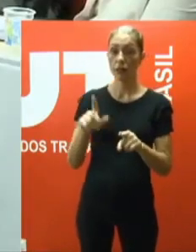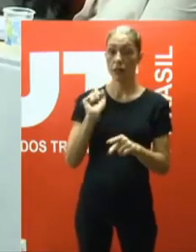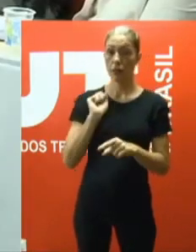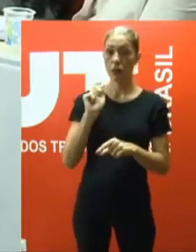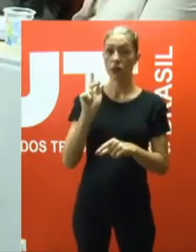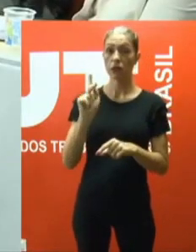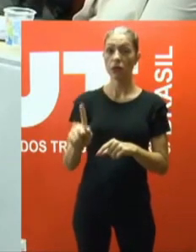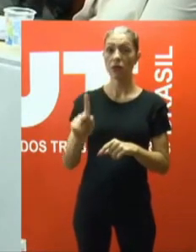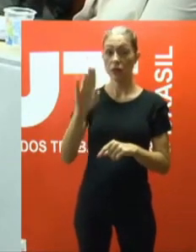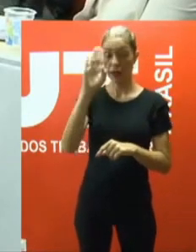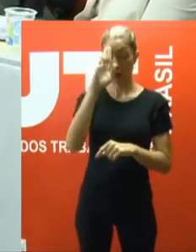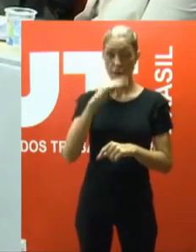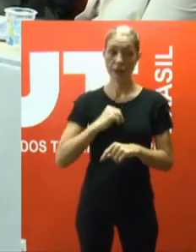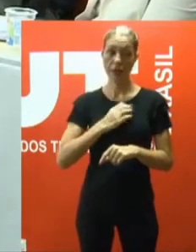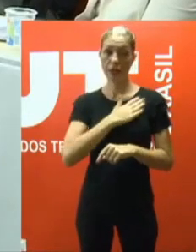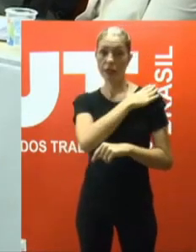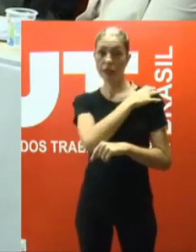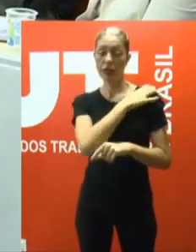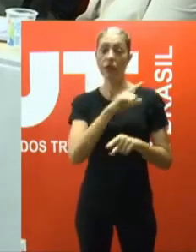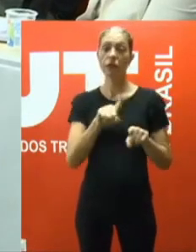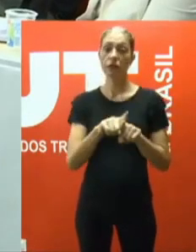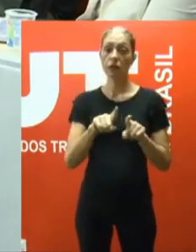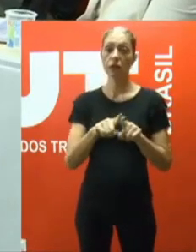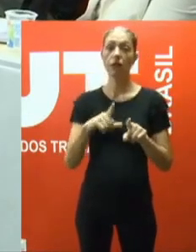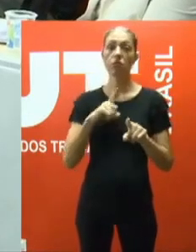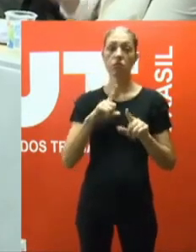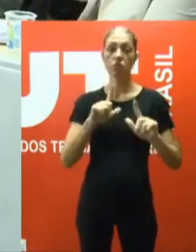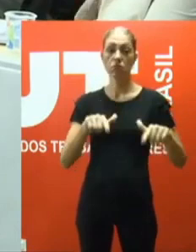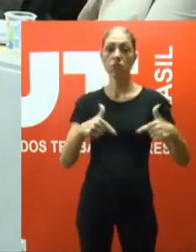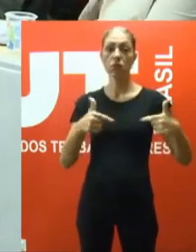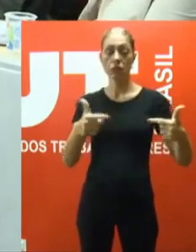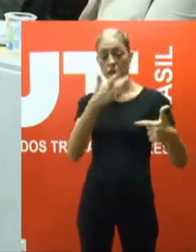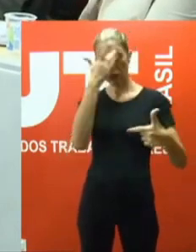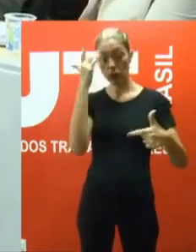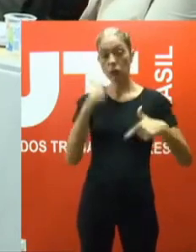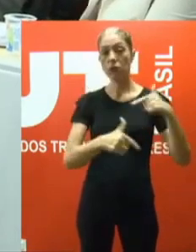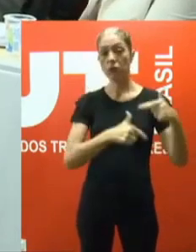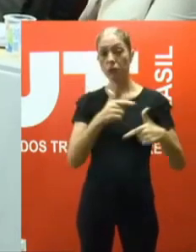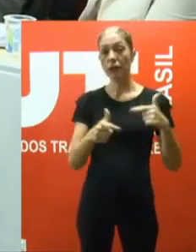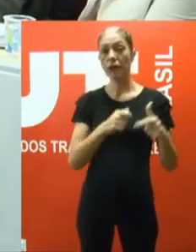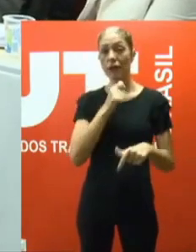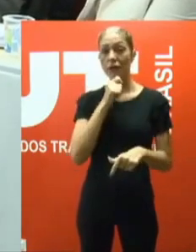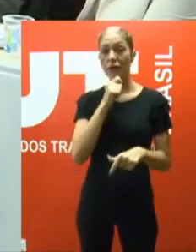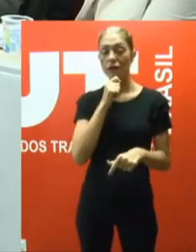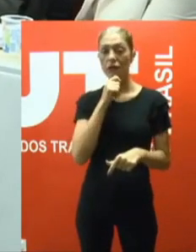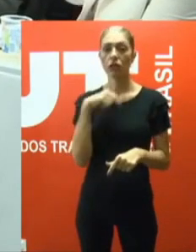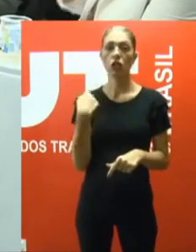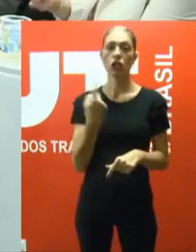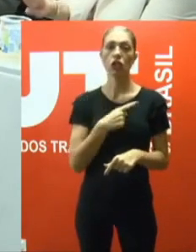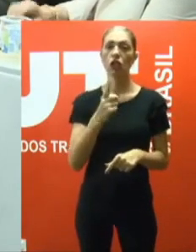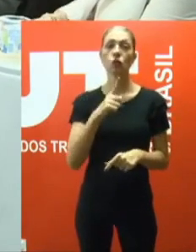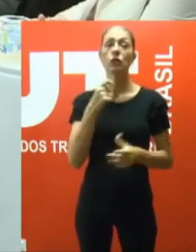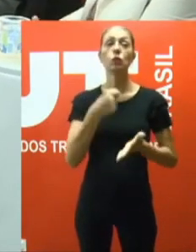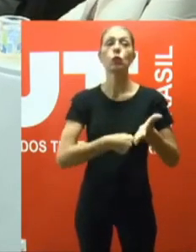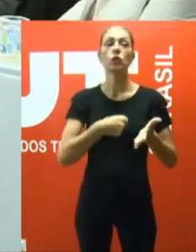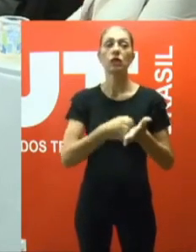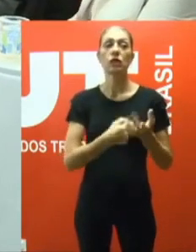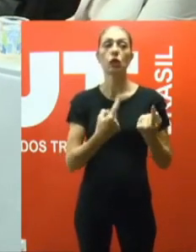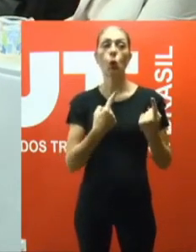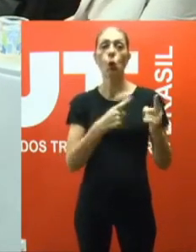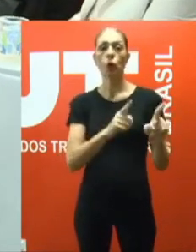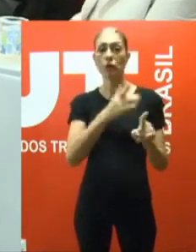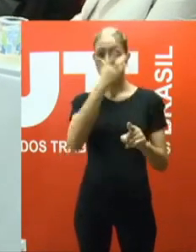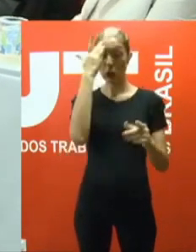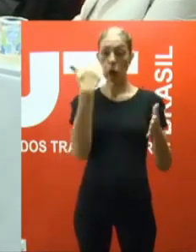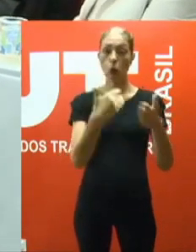dos militares e alguns da ativa. Então nós temos que saber que nós não estamos lutando com um cara qualquer. Nós estamos